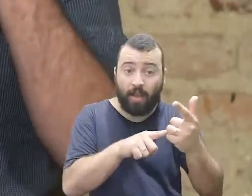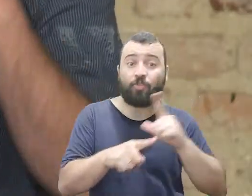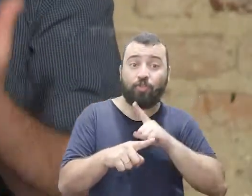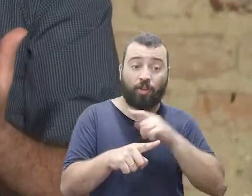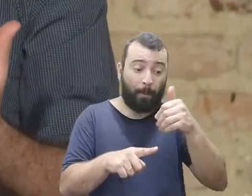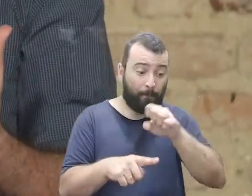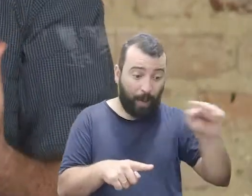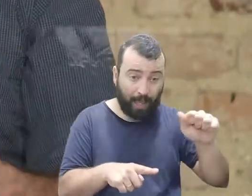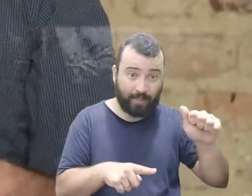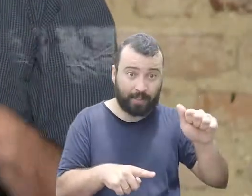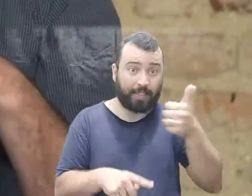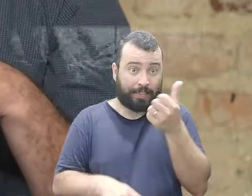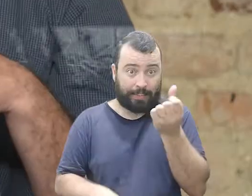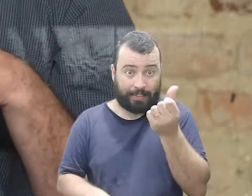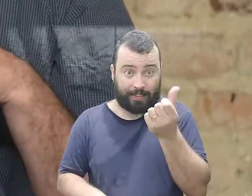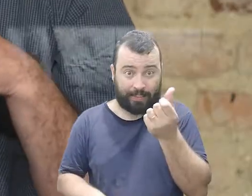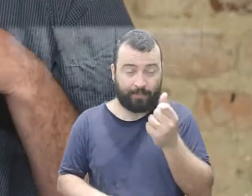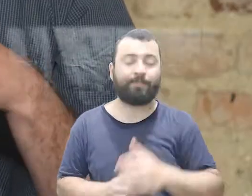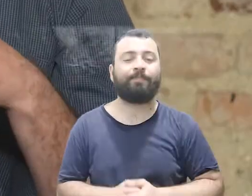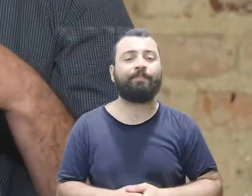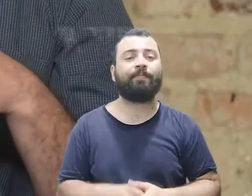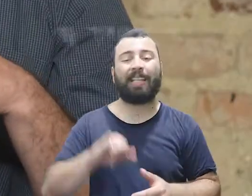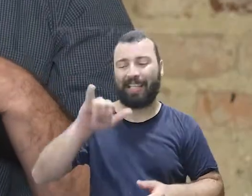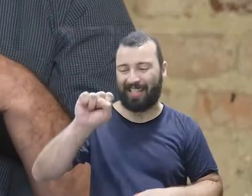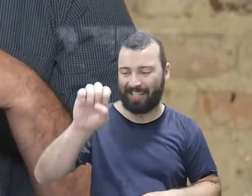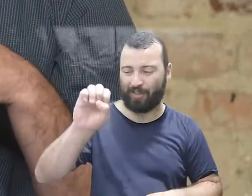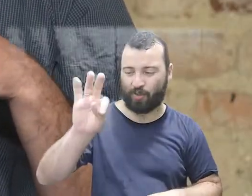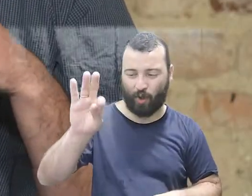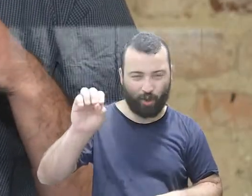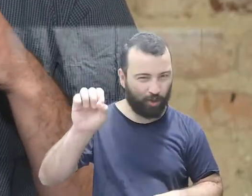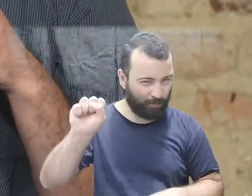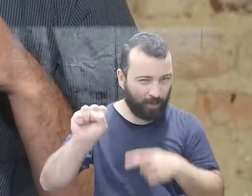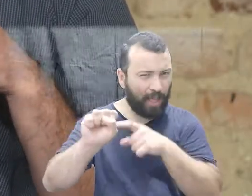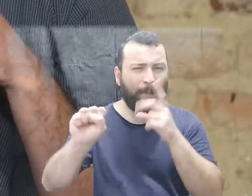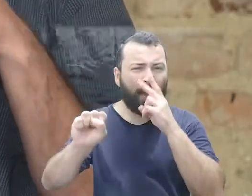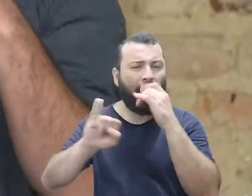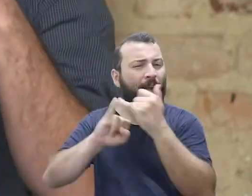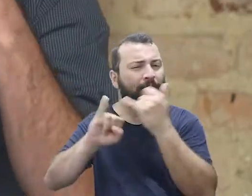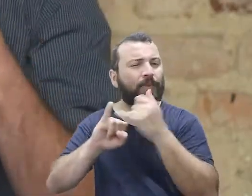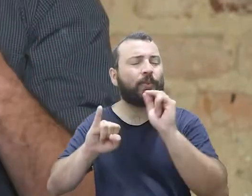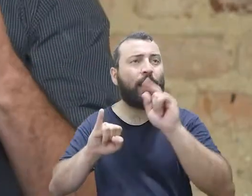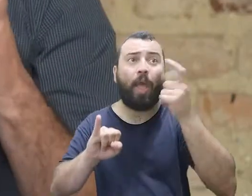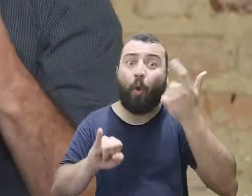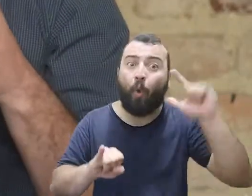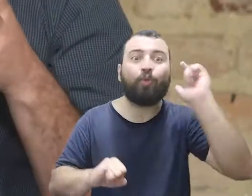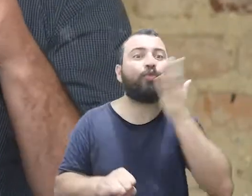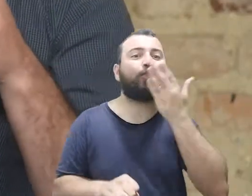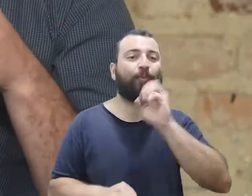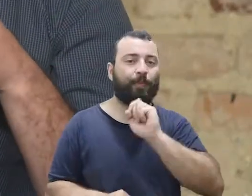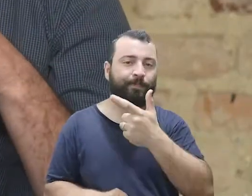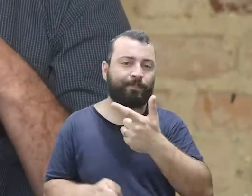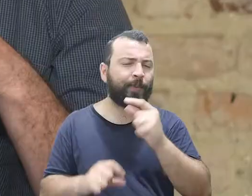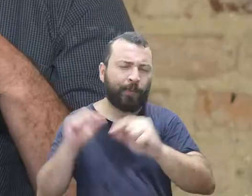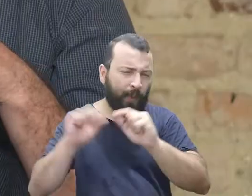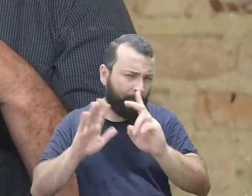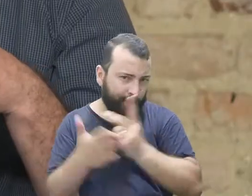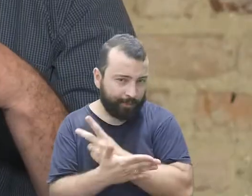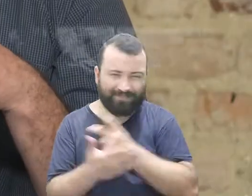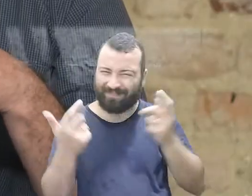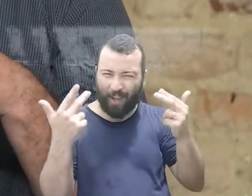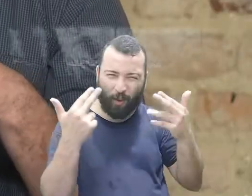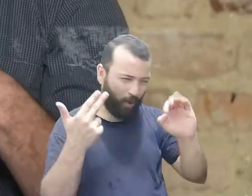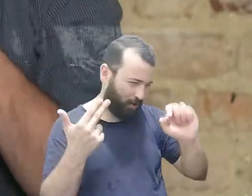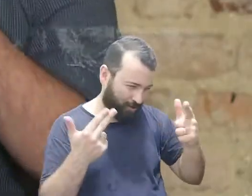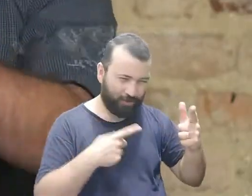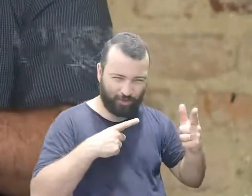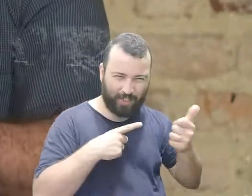massa 16. Bom, isótopos é como se fossem outros tipos de oxigênio. Acontece que, da mesma forma